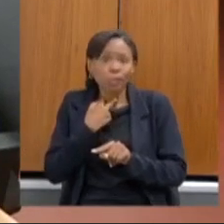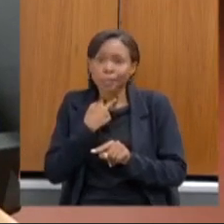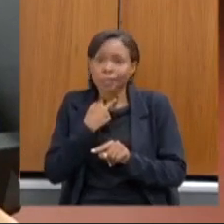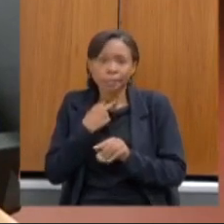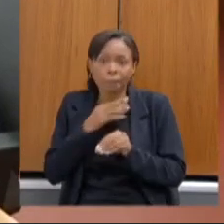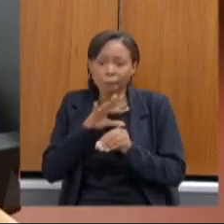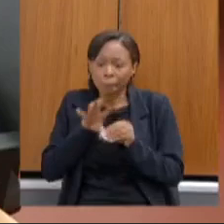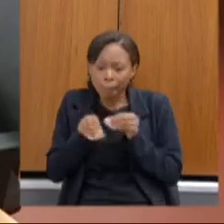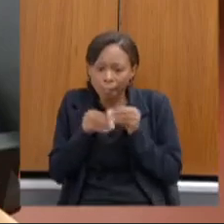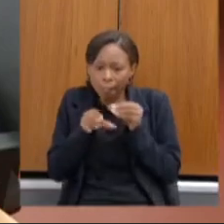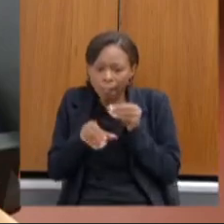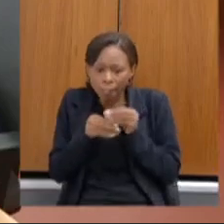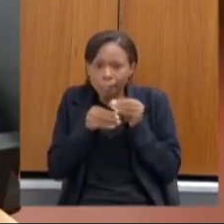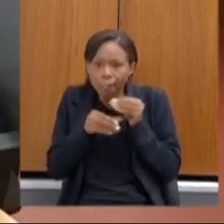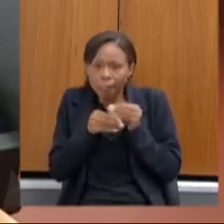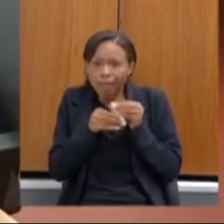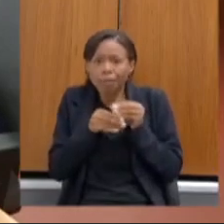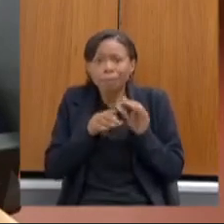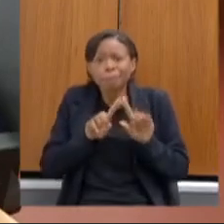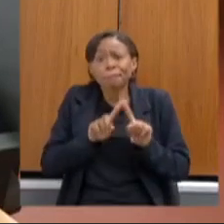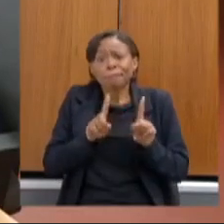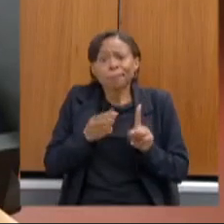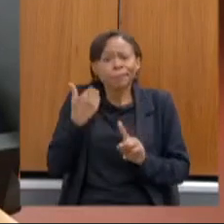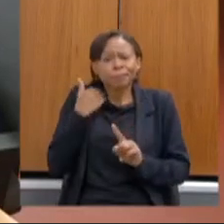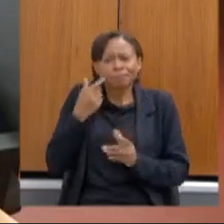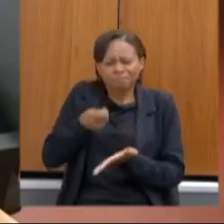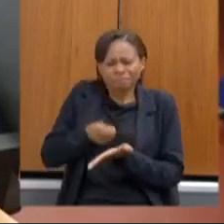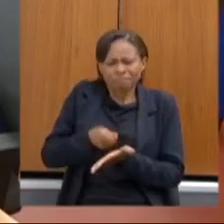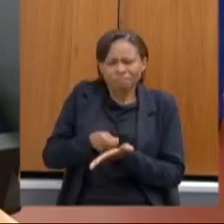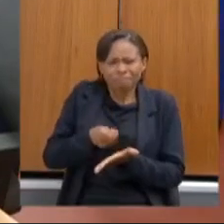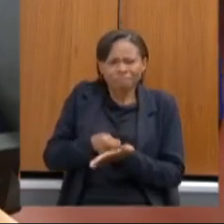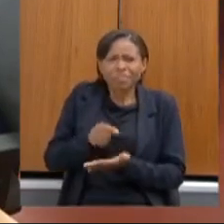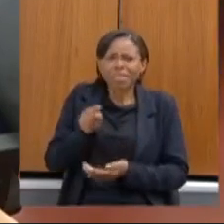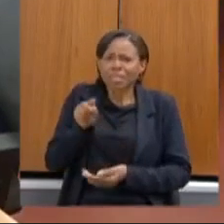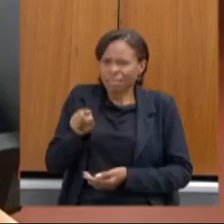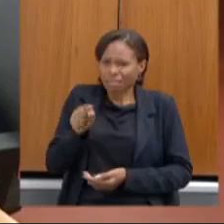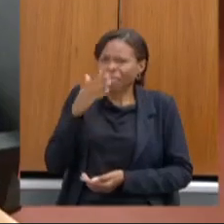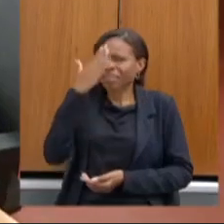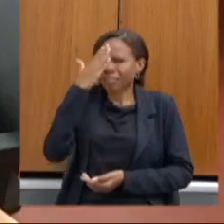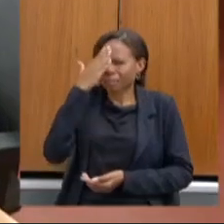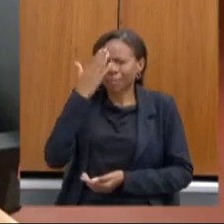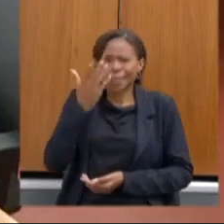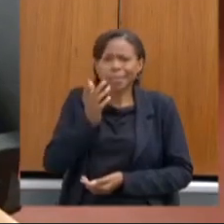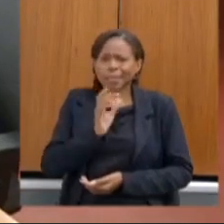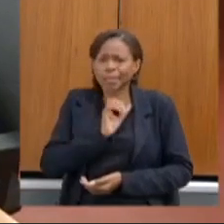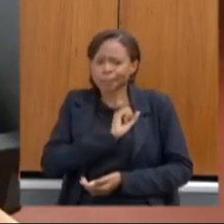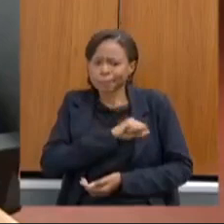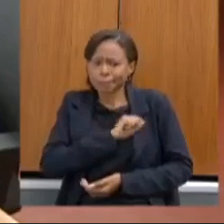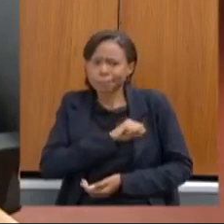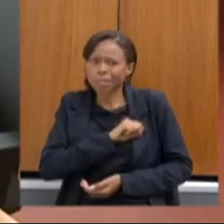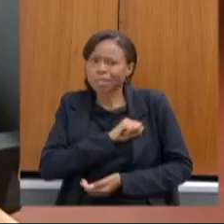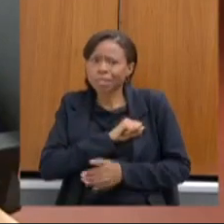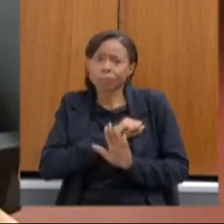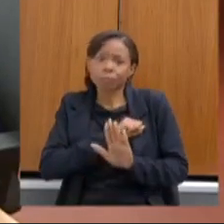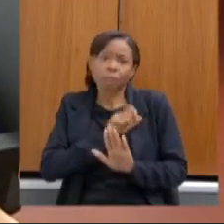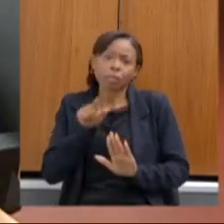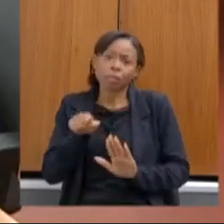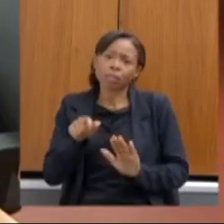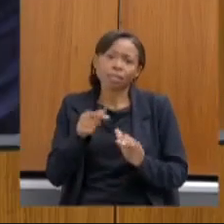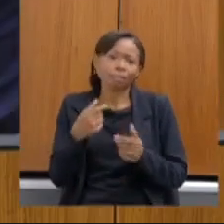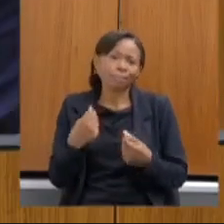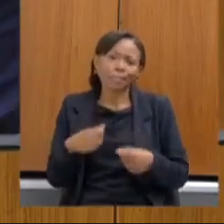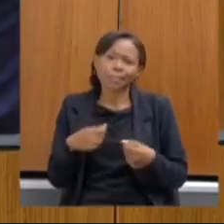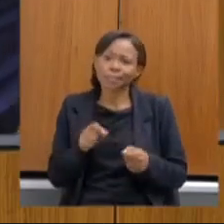de metas do banco ela sabia que aquilo era desumano mas tinha que fazer já caiu em depressão